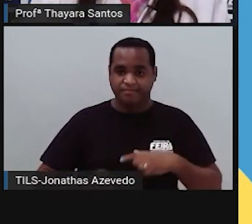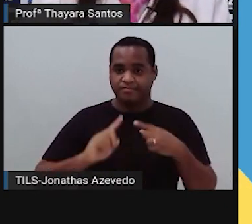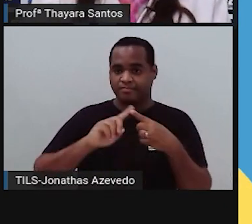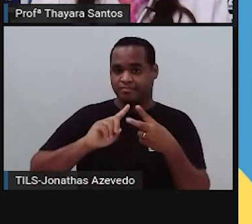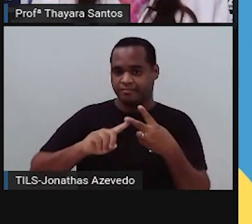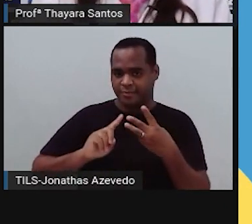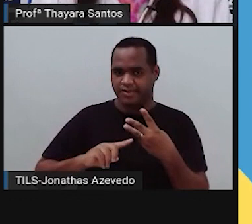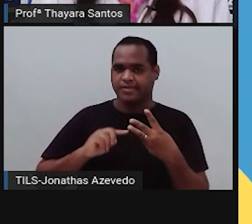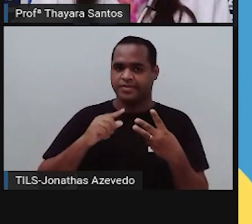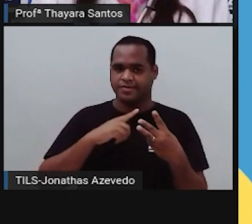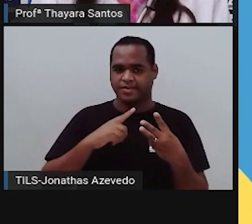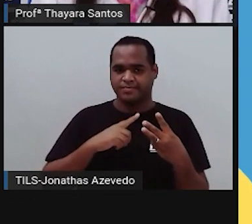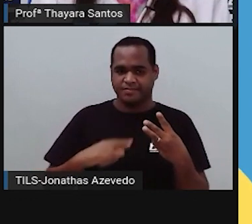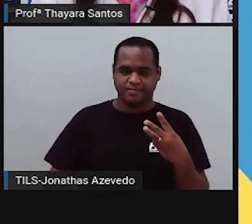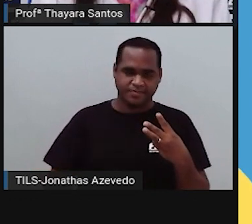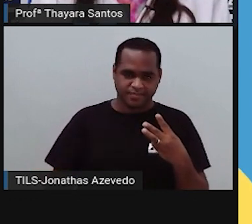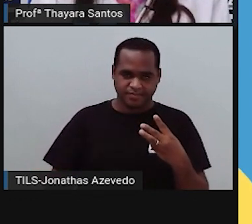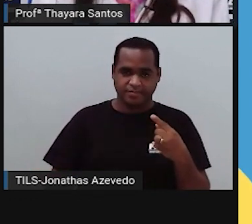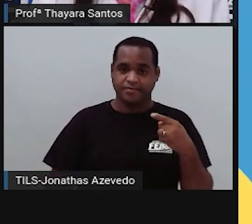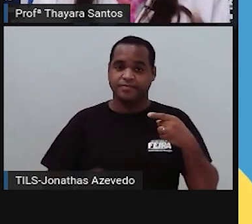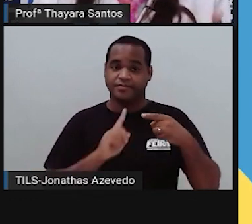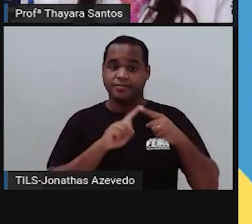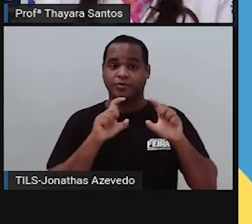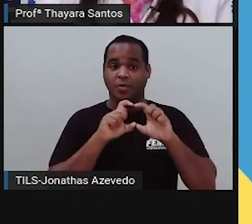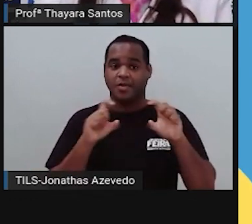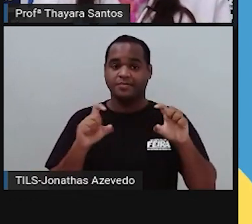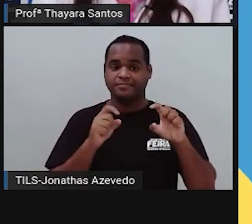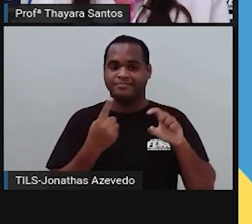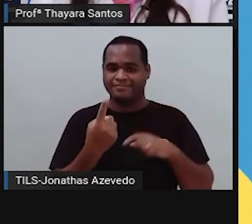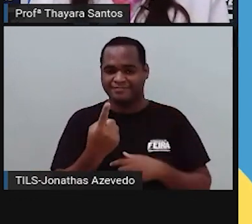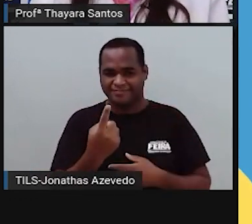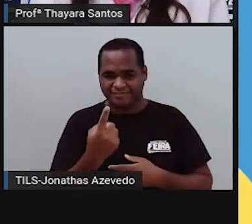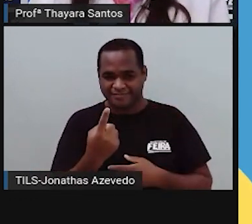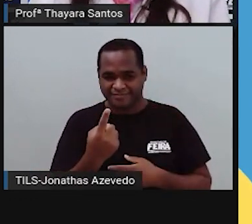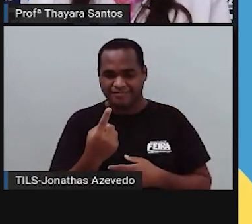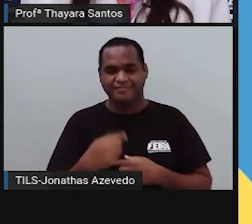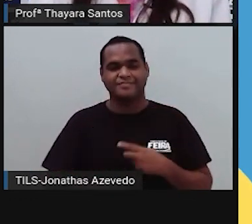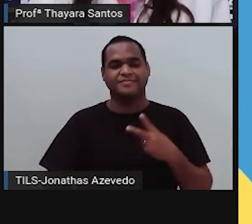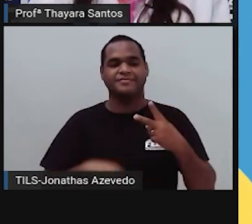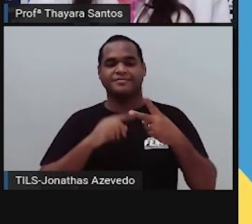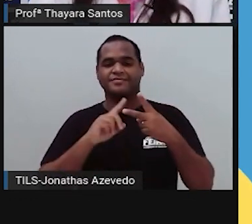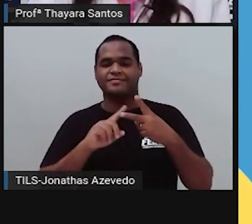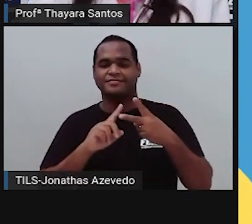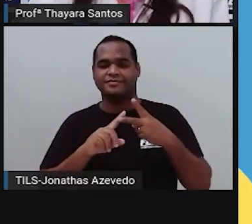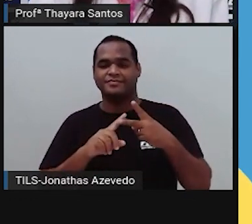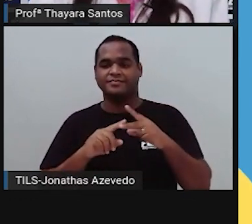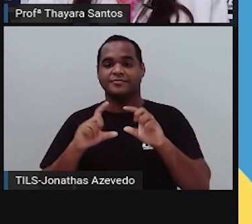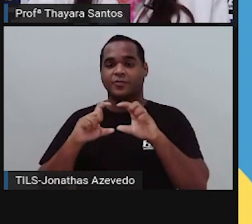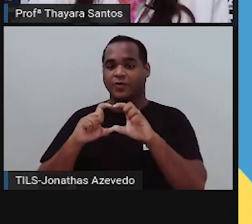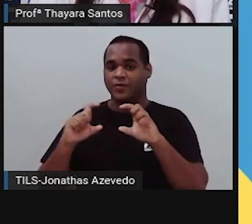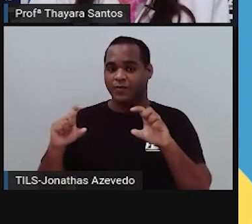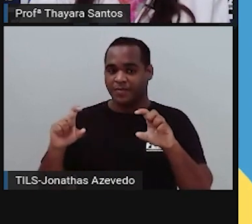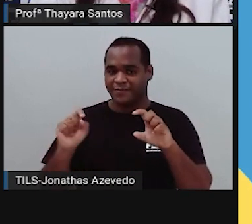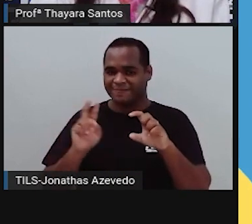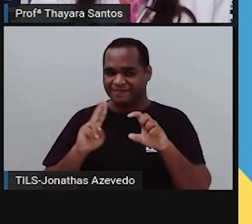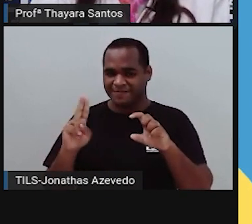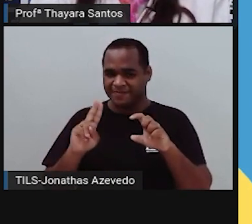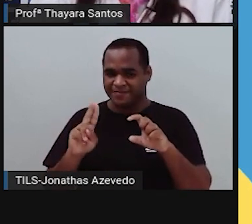3 etapas. A primeira etapa a gente chama de clivagem ou segmentação. A segunda etapa é a etapa que a gente